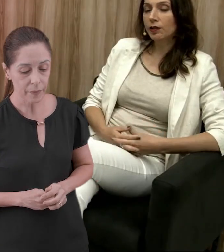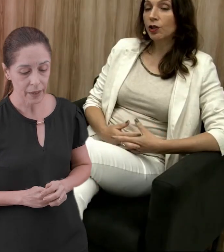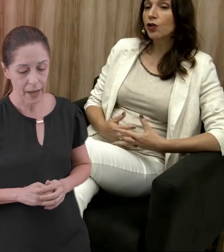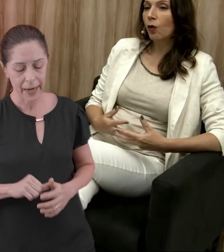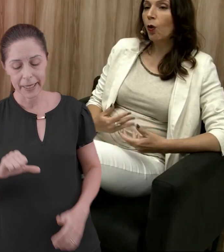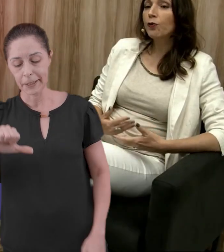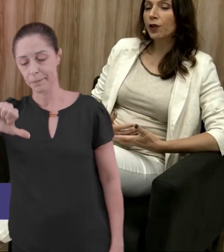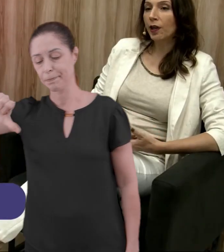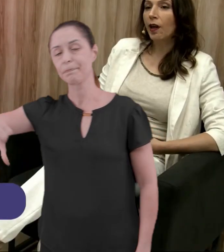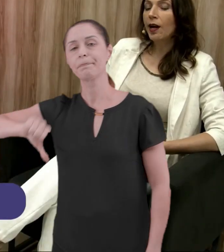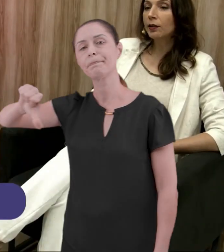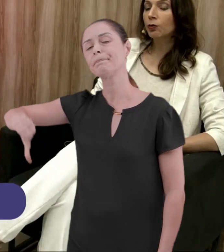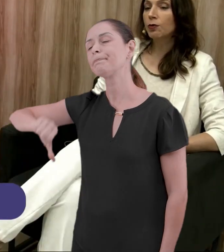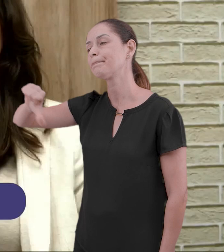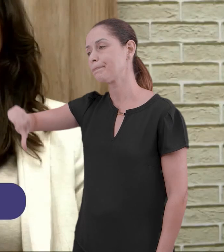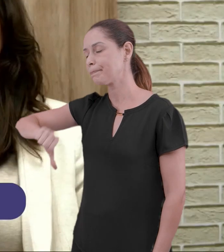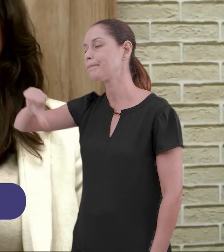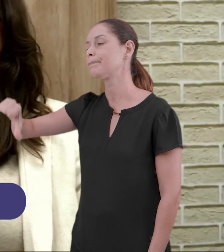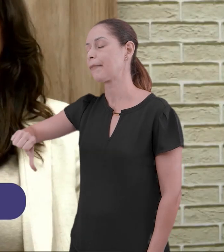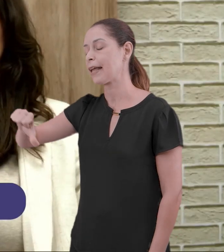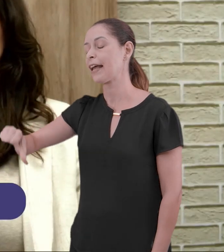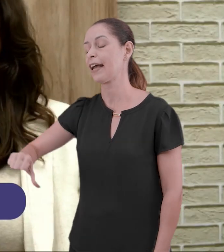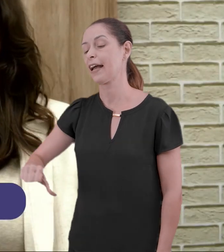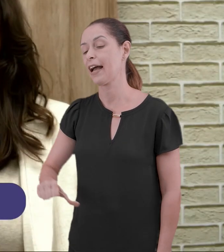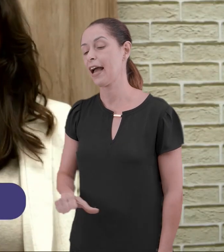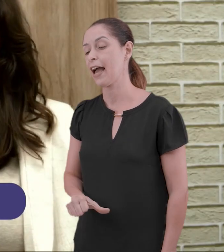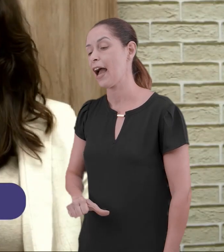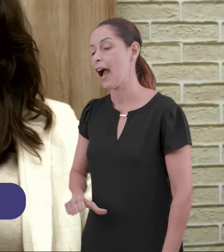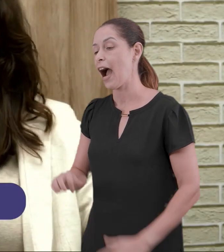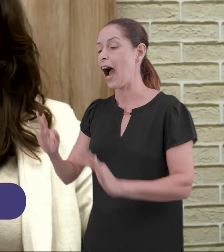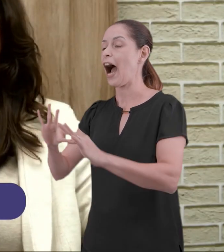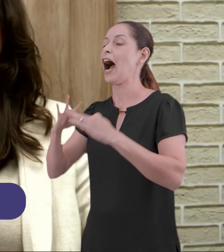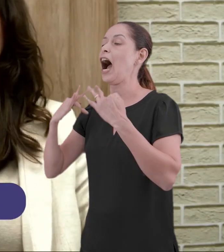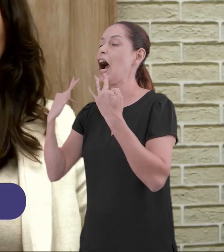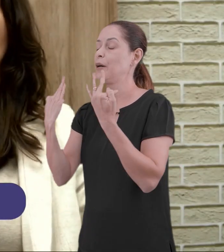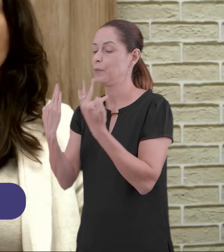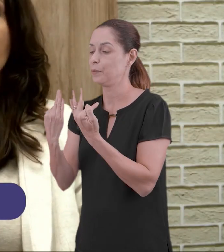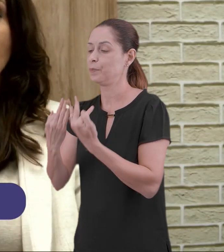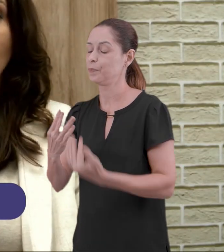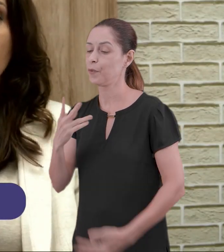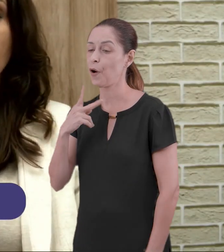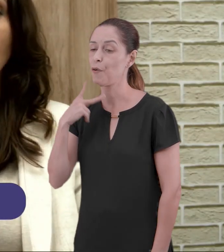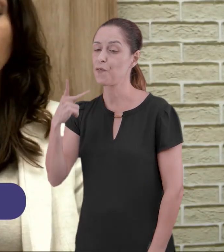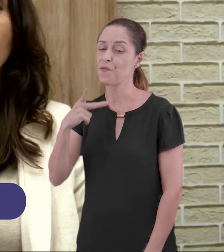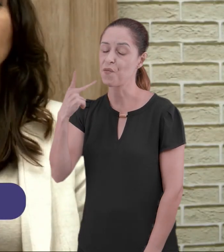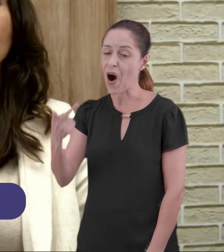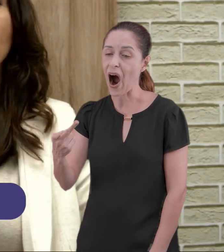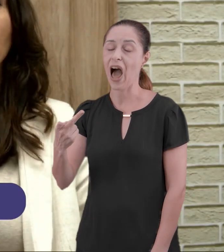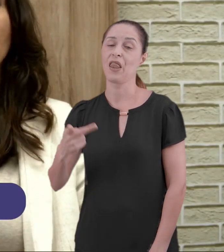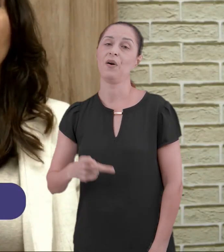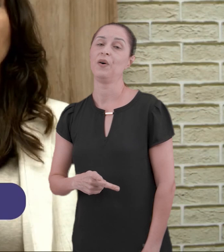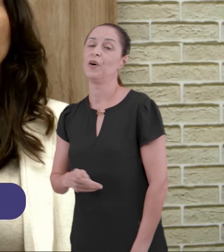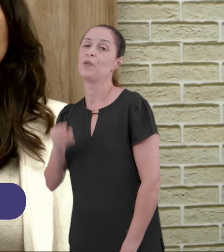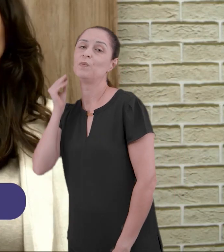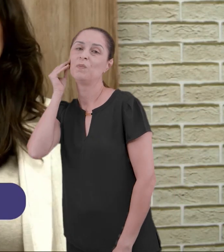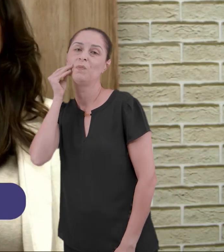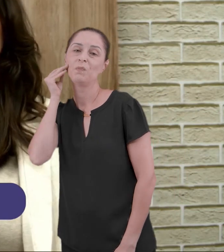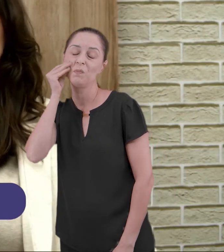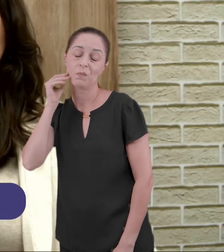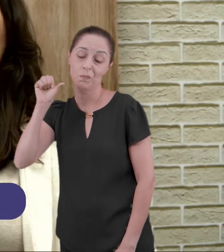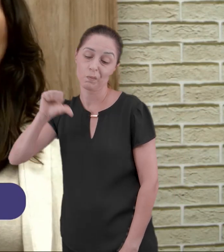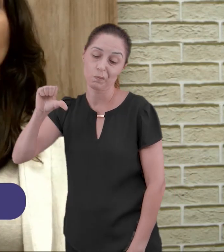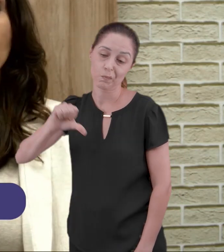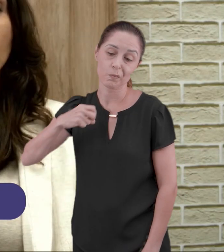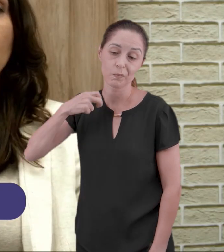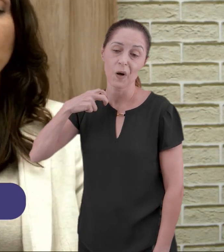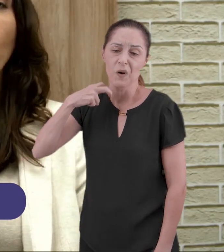Infelizmente, a gente ouve relatos de muitas famílias que passaram por esta situação, né? Porque muitas vezes a